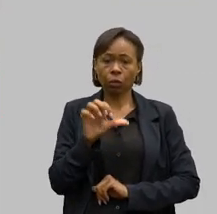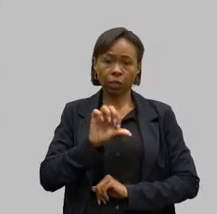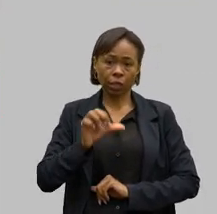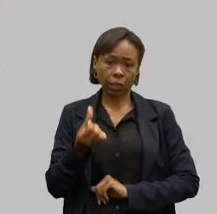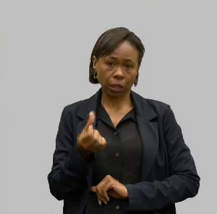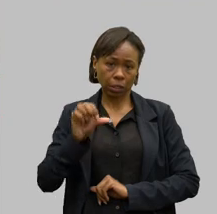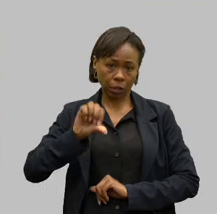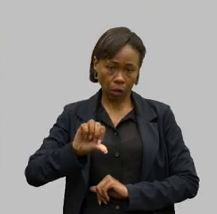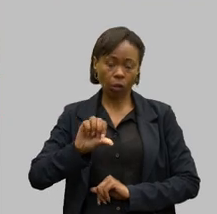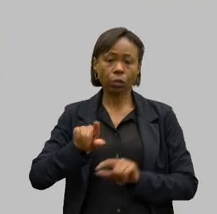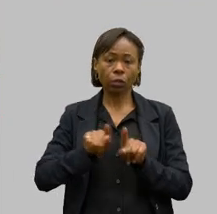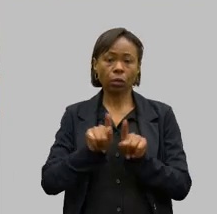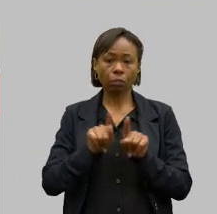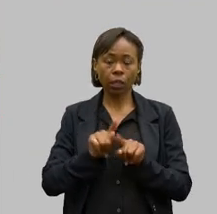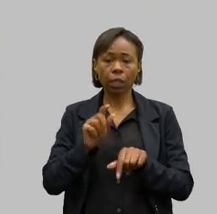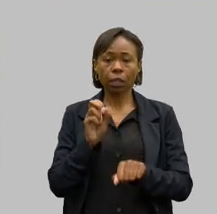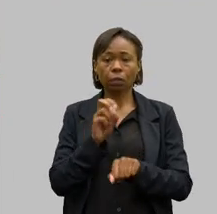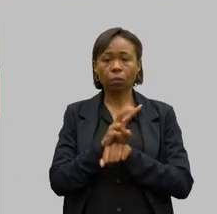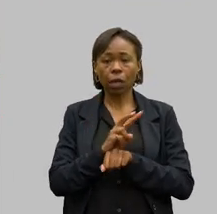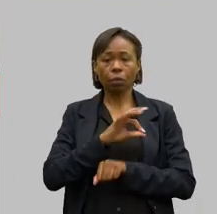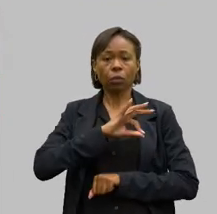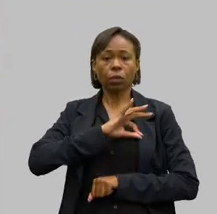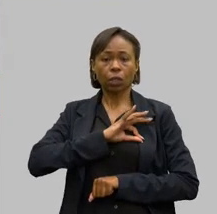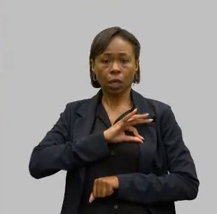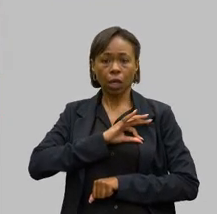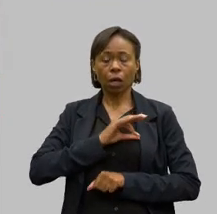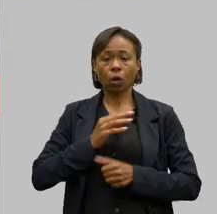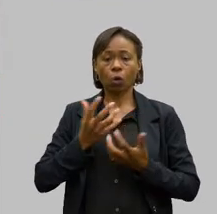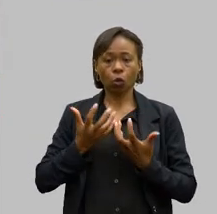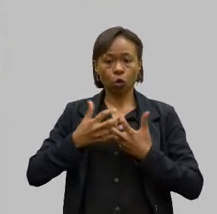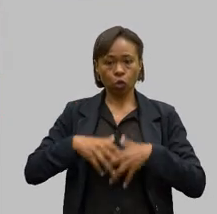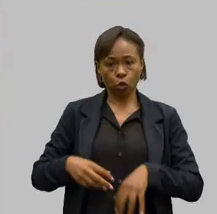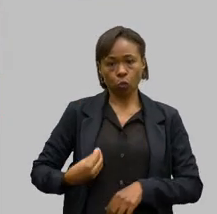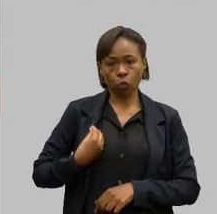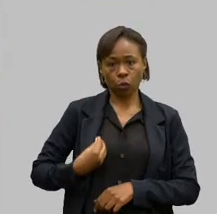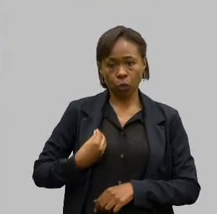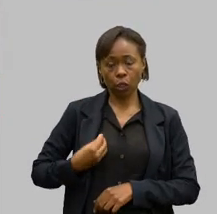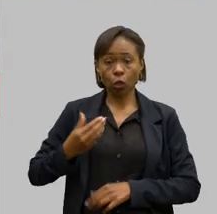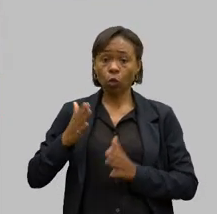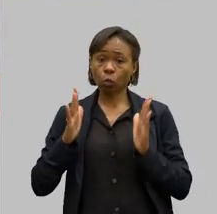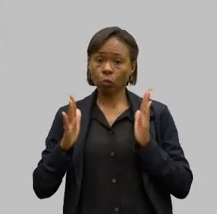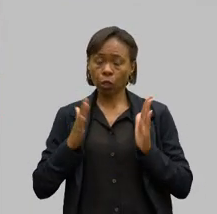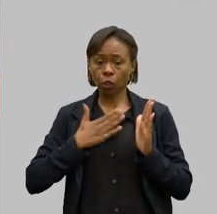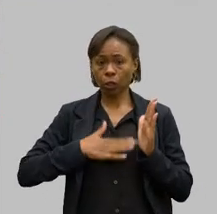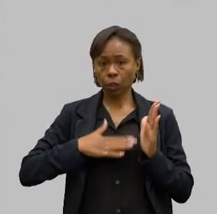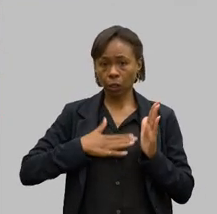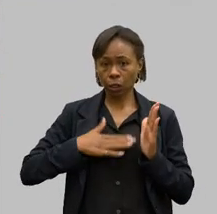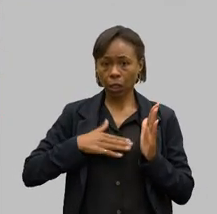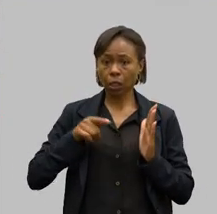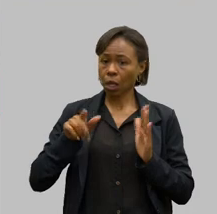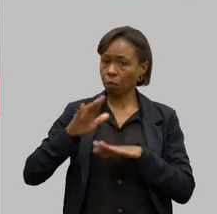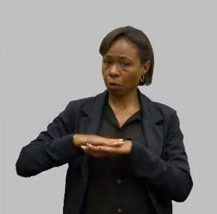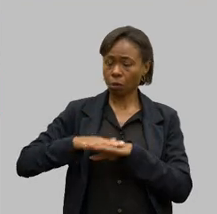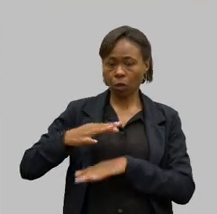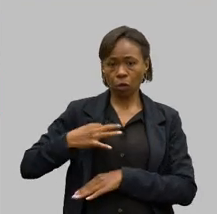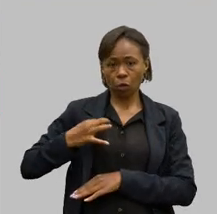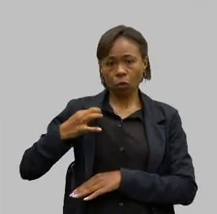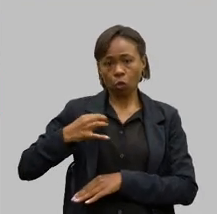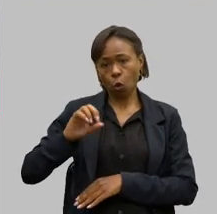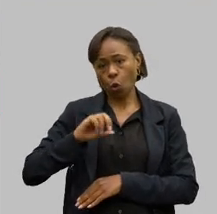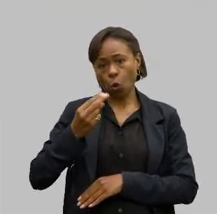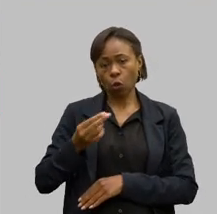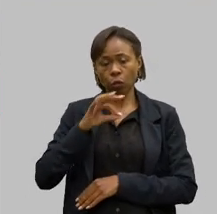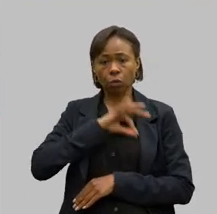Designar policial da ativa durante seu período de descanso ou folga mediante aceitação voluntária e ressarcimento pecuniário